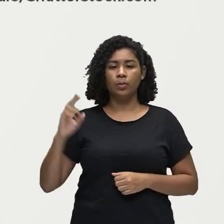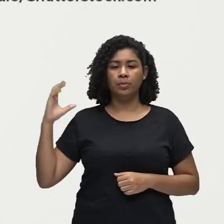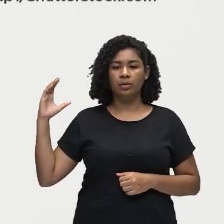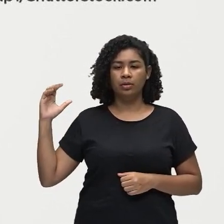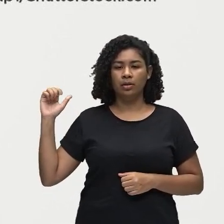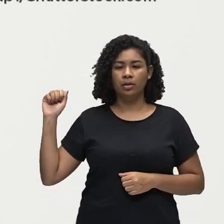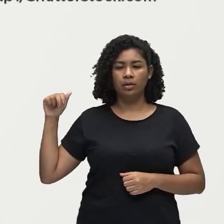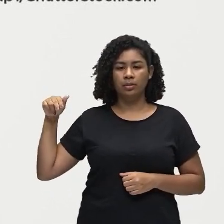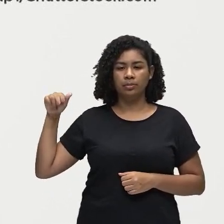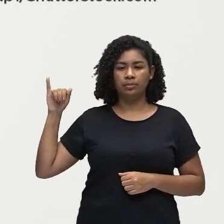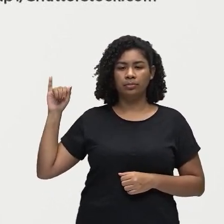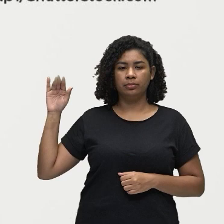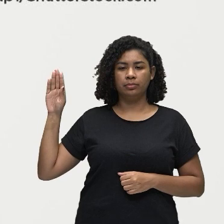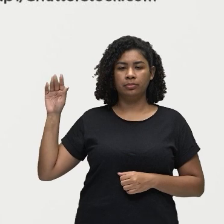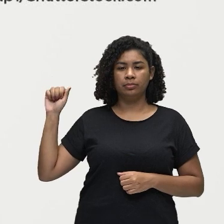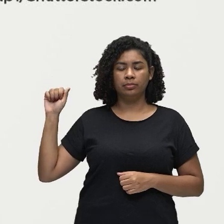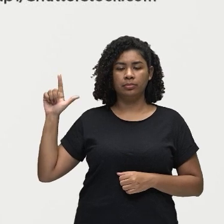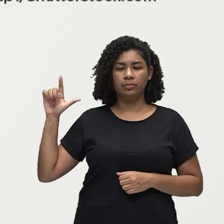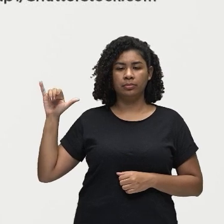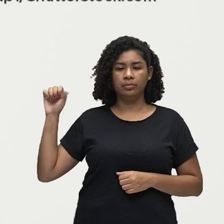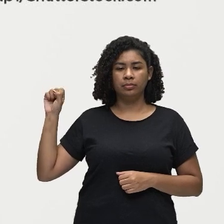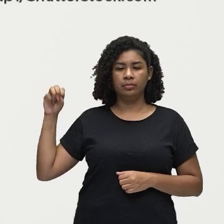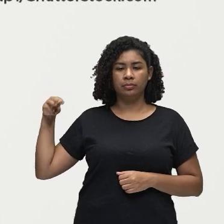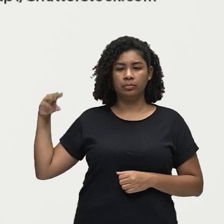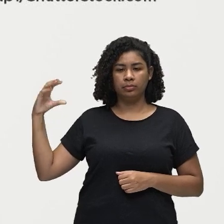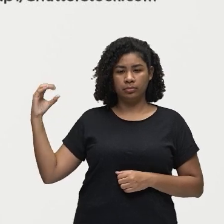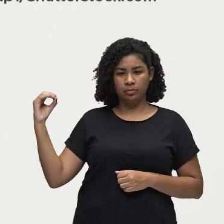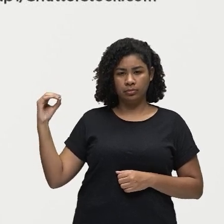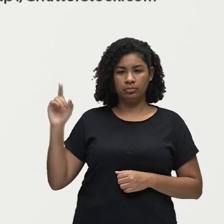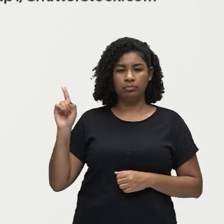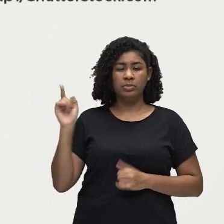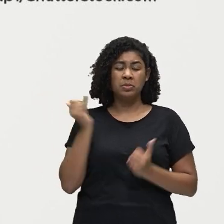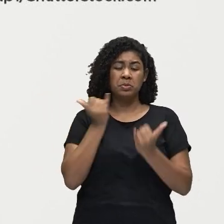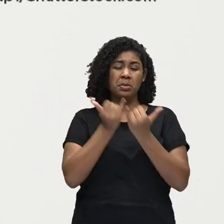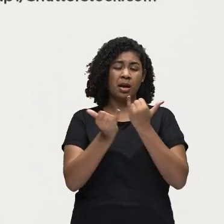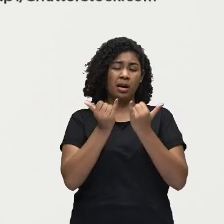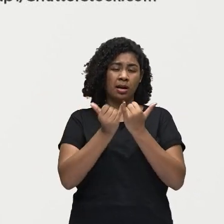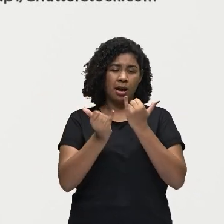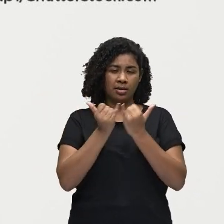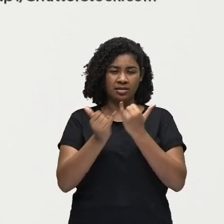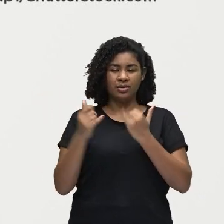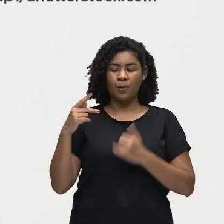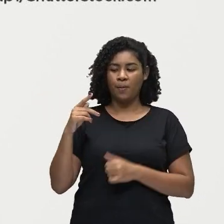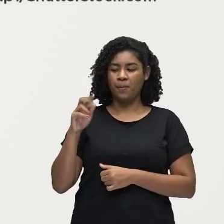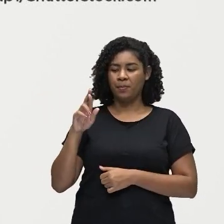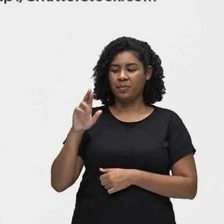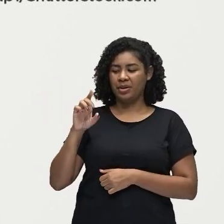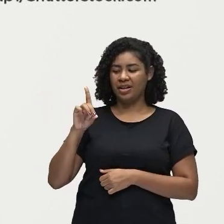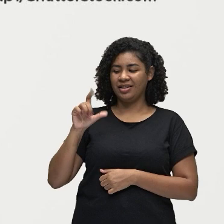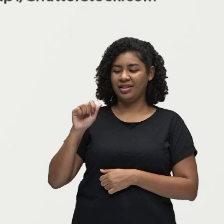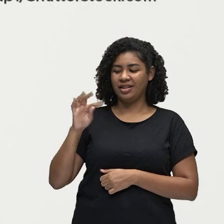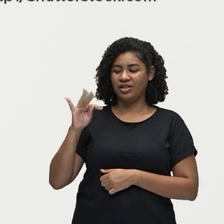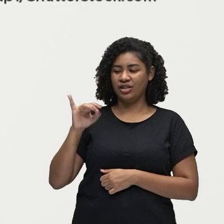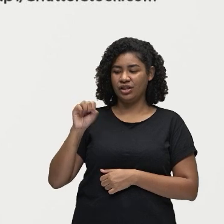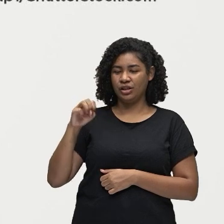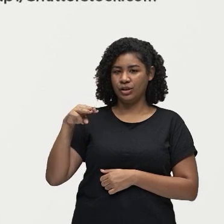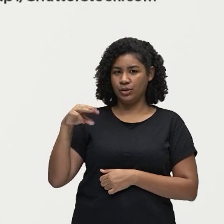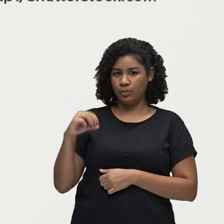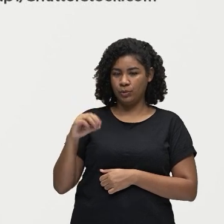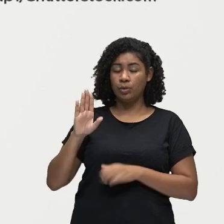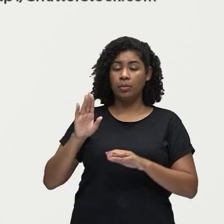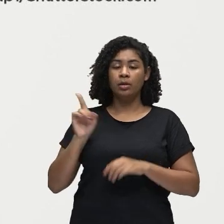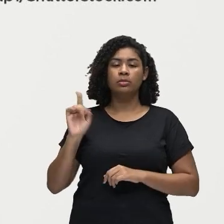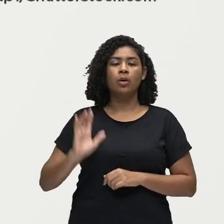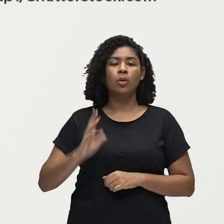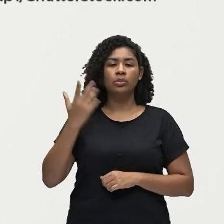canibalismo. Essa relação semelhante ao predatismo, mas ocorre entre seres